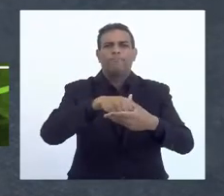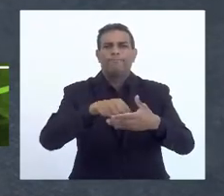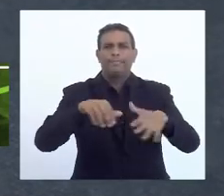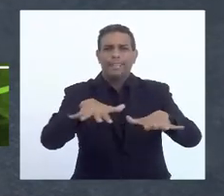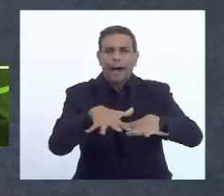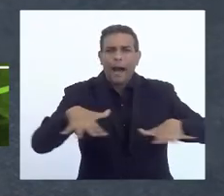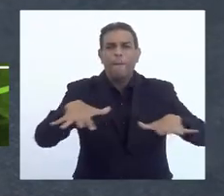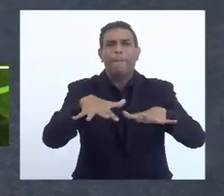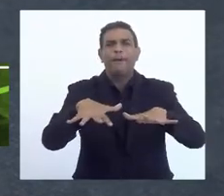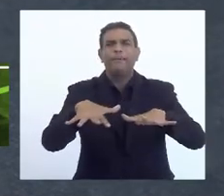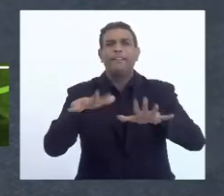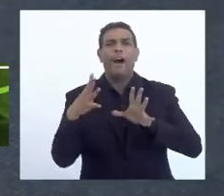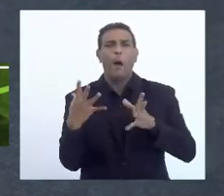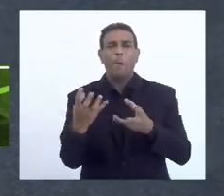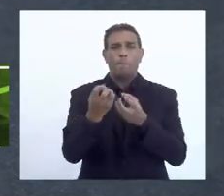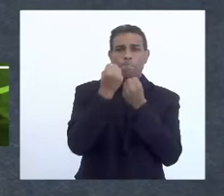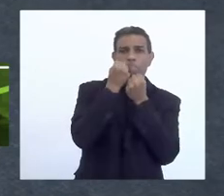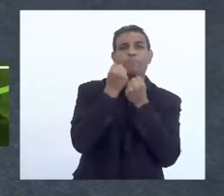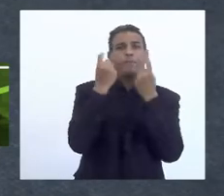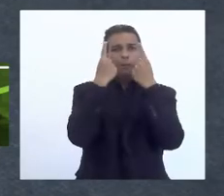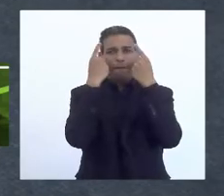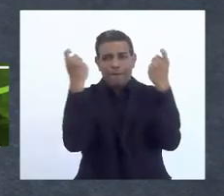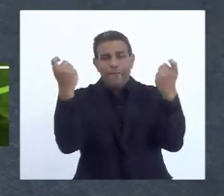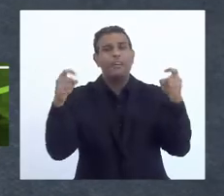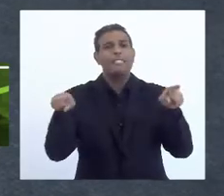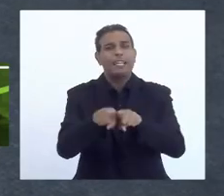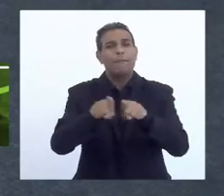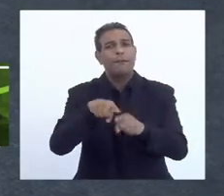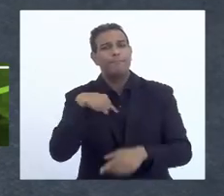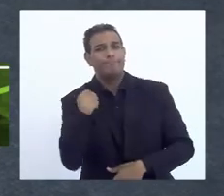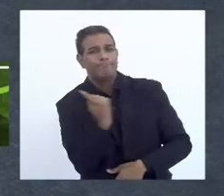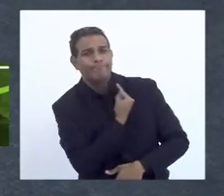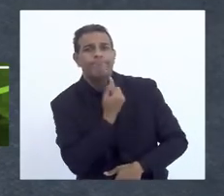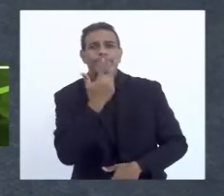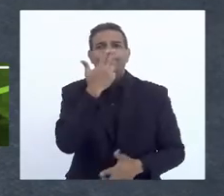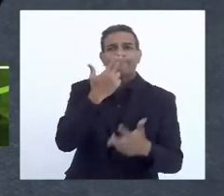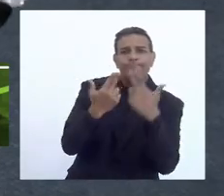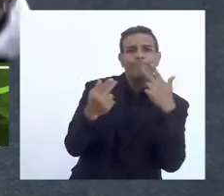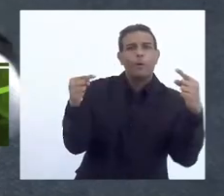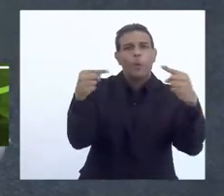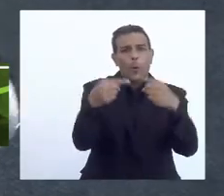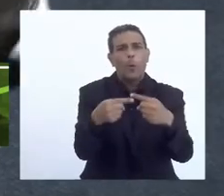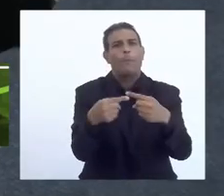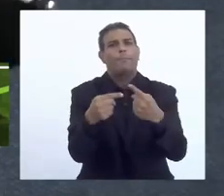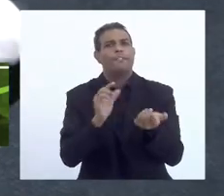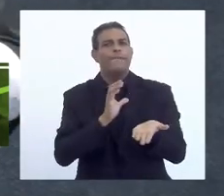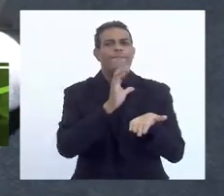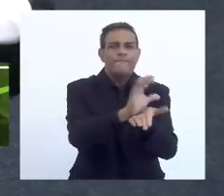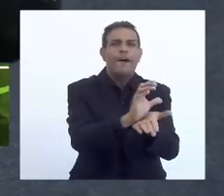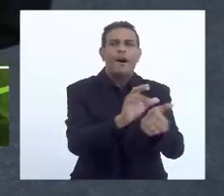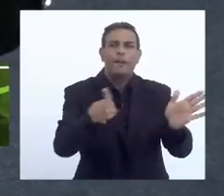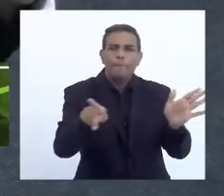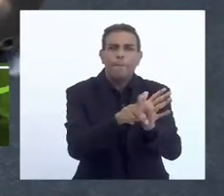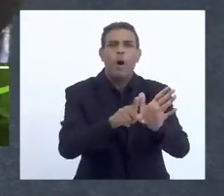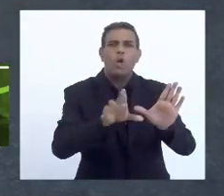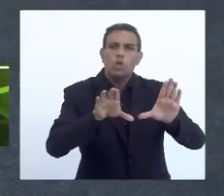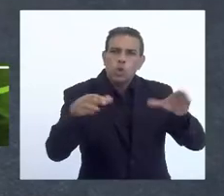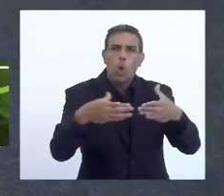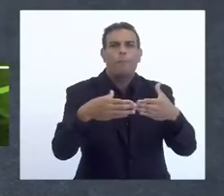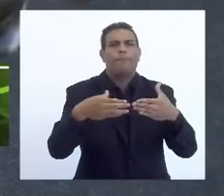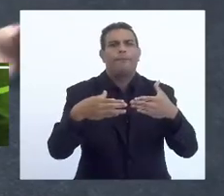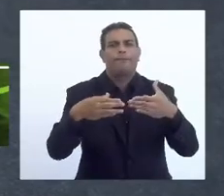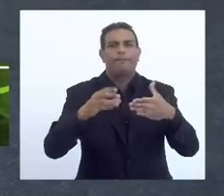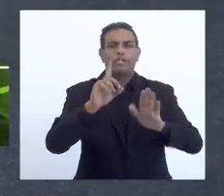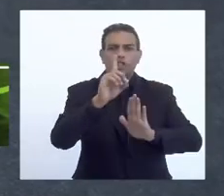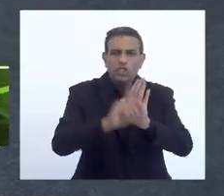violência patrimonial, não só sobre a ótica de diminuição de verba para as mulheres promoverem